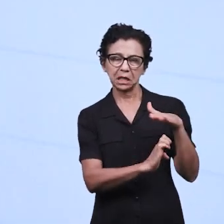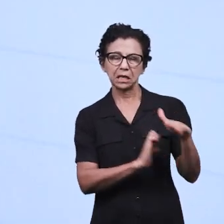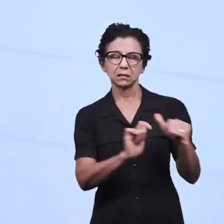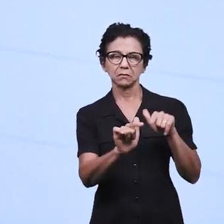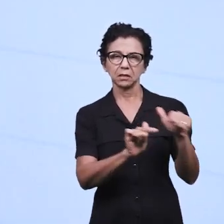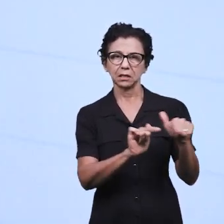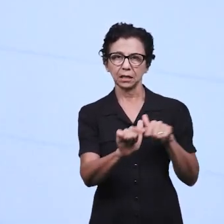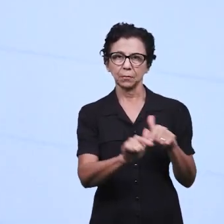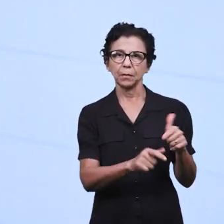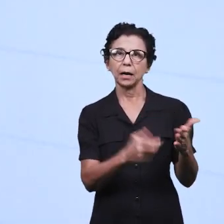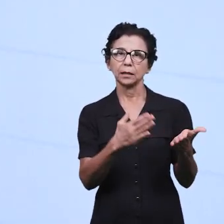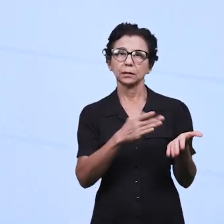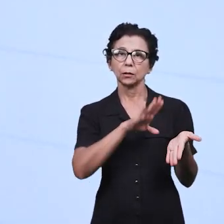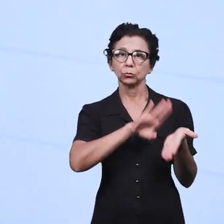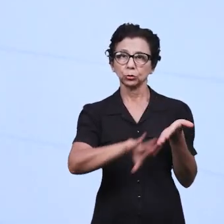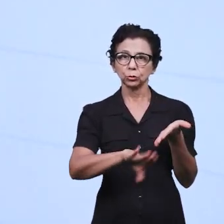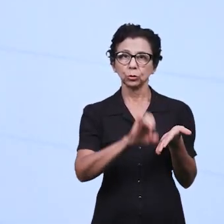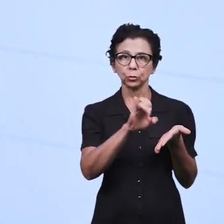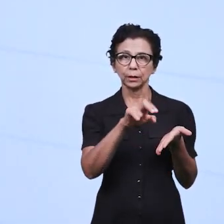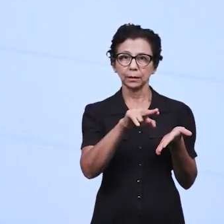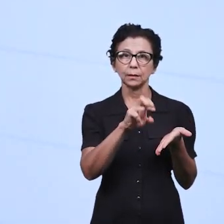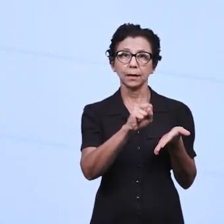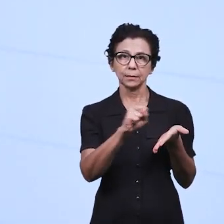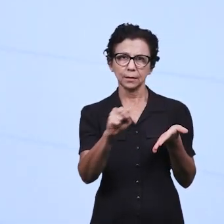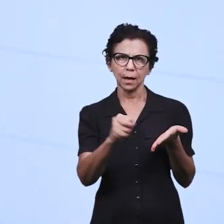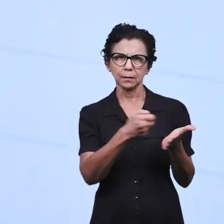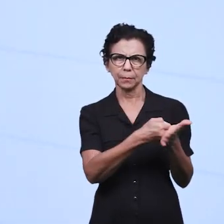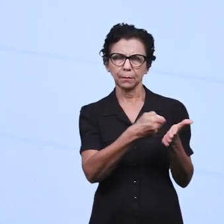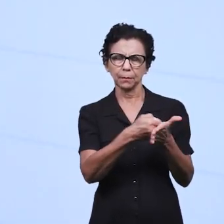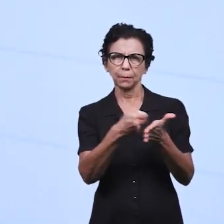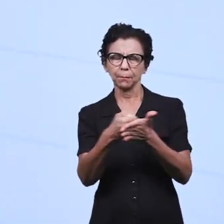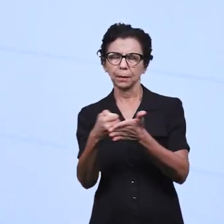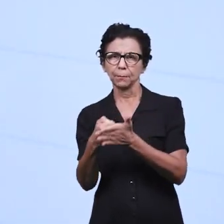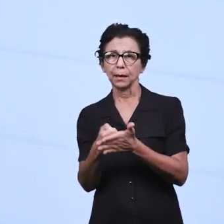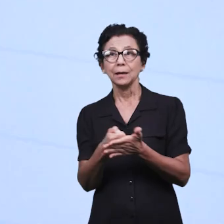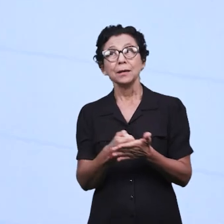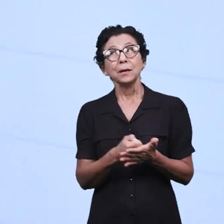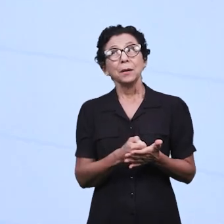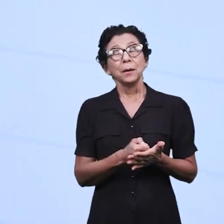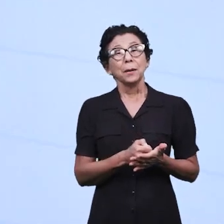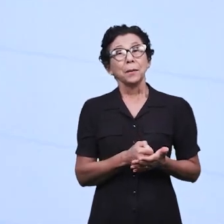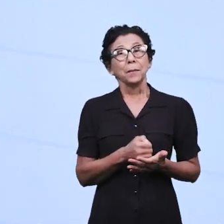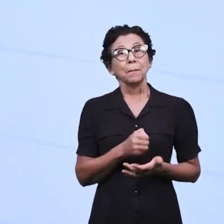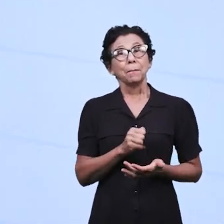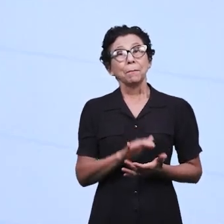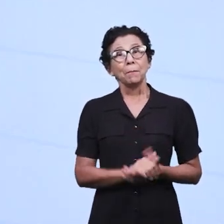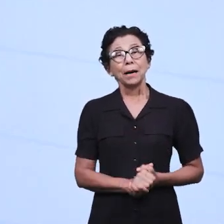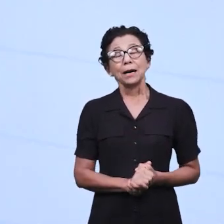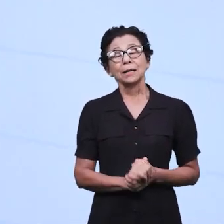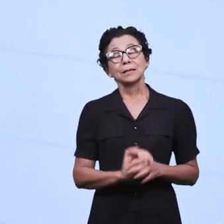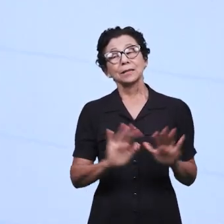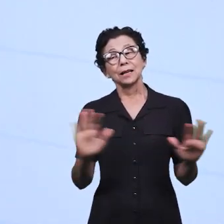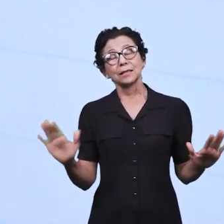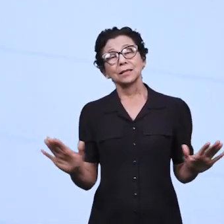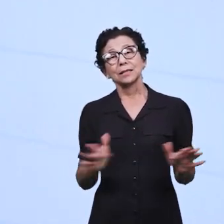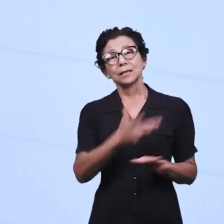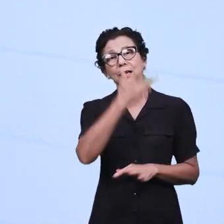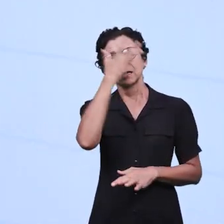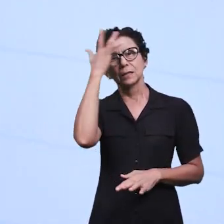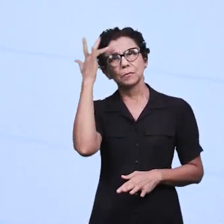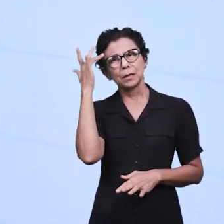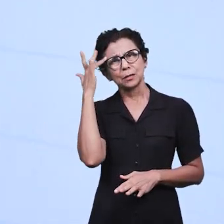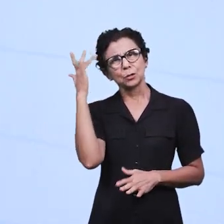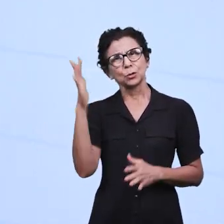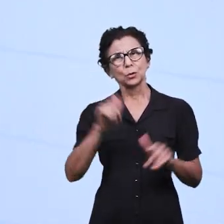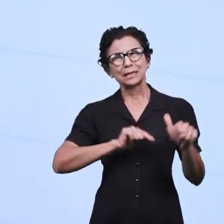contribuições, está contribuindo para o INSS. Agora, o que acontece muito, que a gente vê assim, na prática, são os profissionais liberais. Trabalham duro